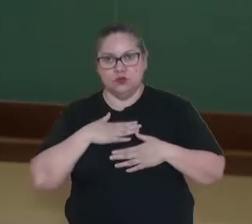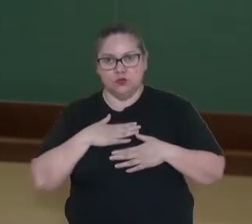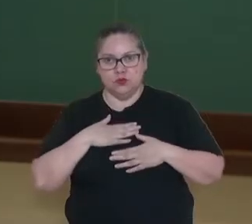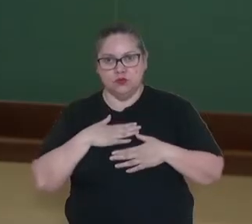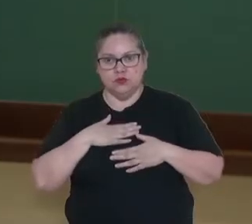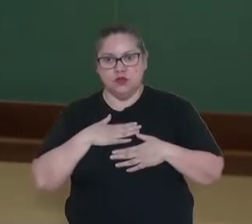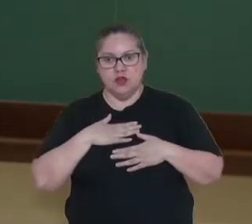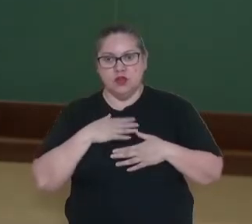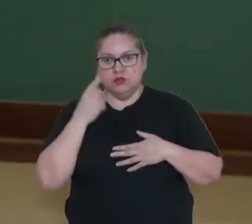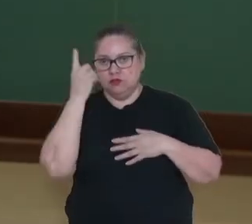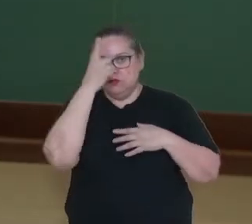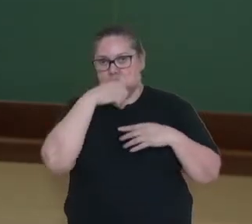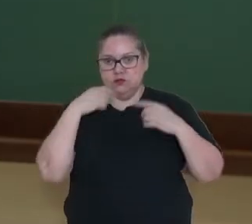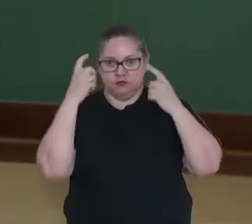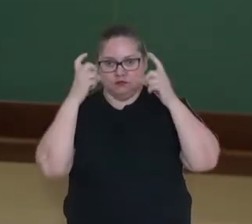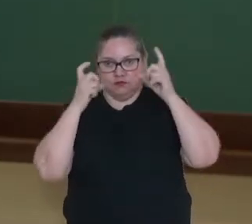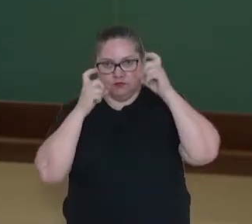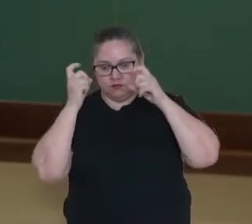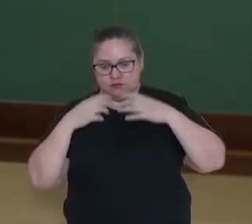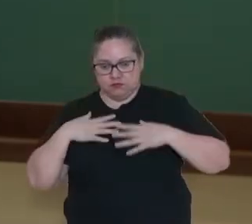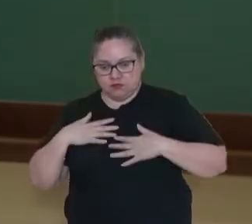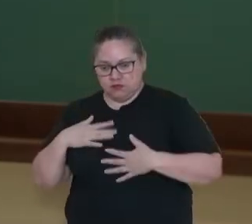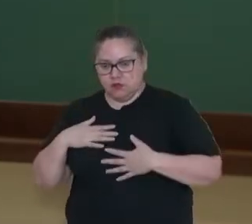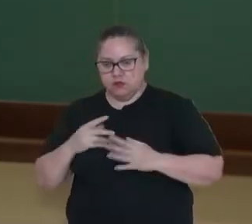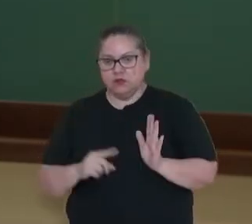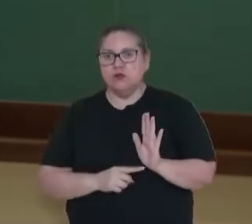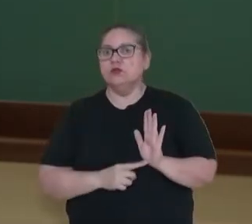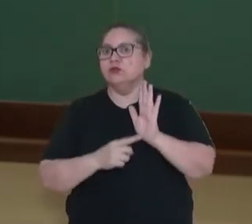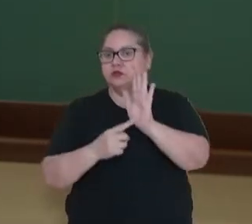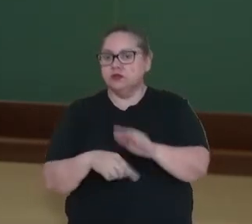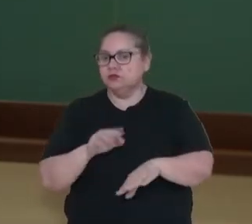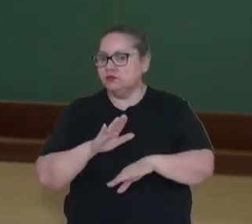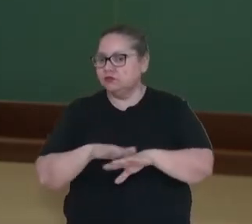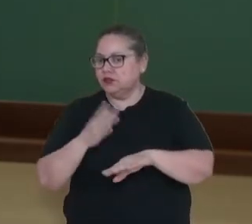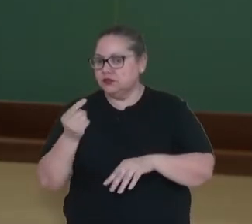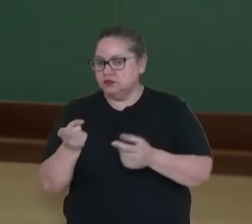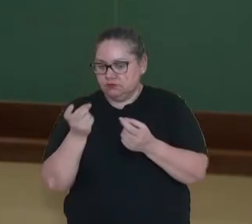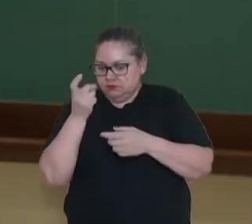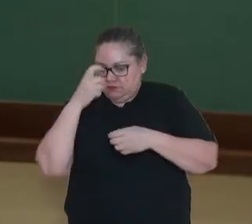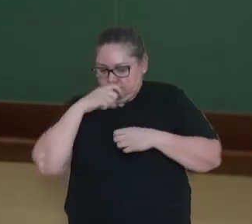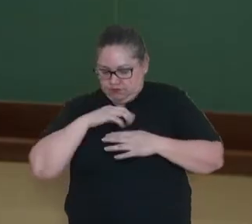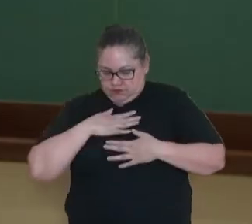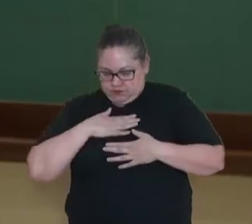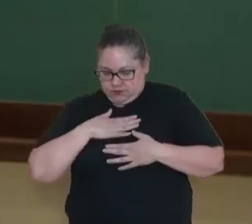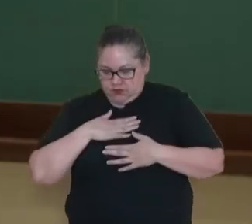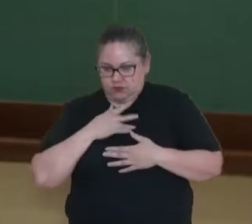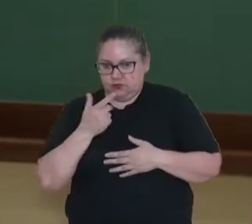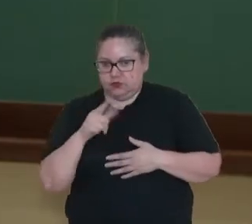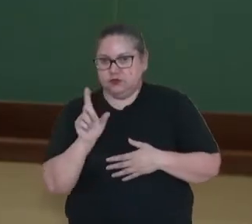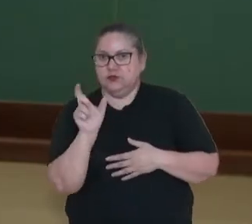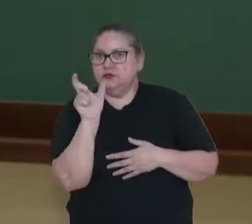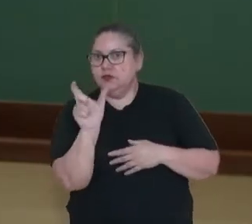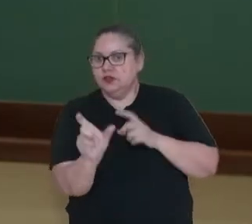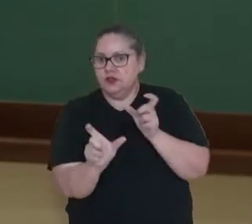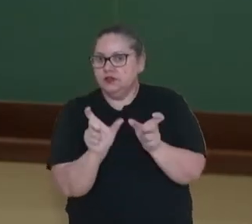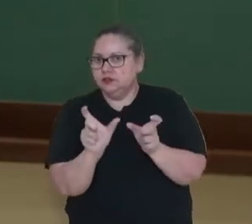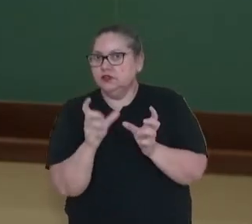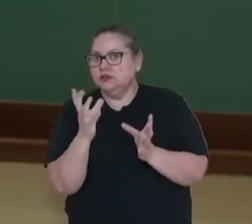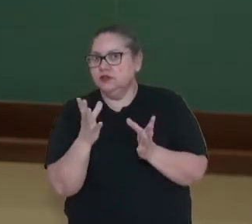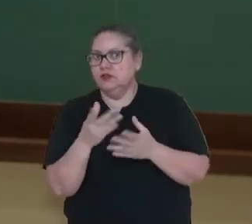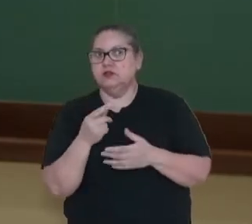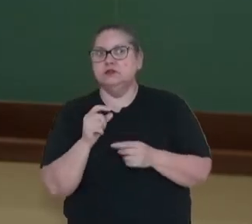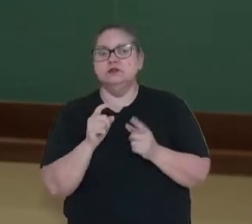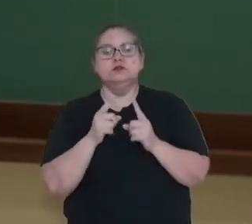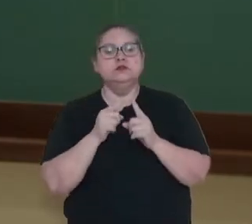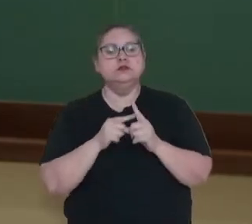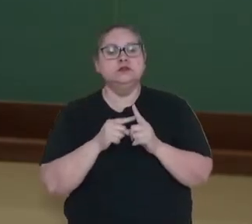nossa expressão corporal acaba revelando mais de nós do que as nossas palavras, tá? É um tipo